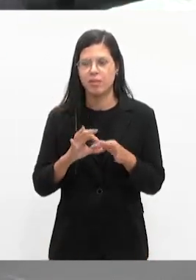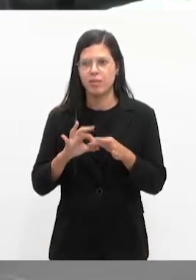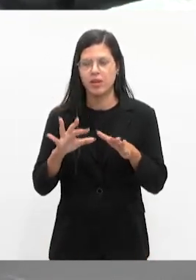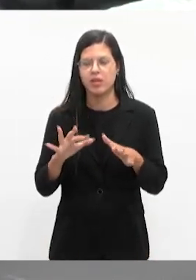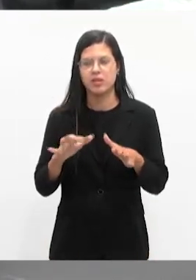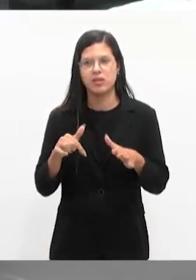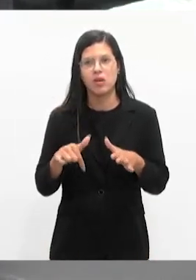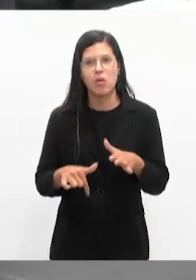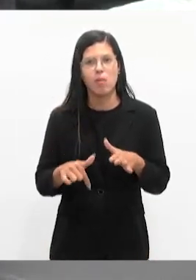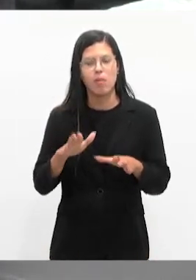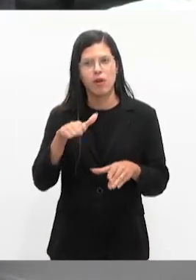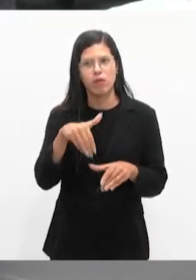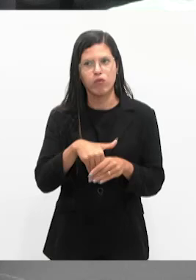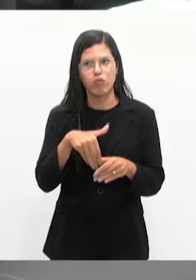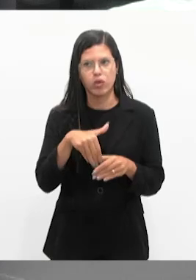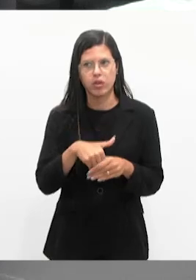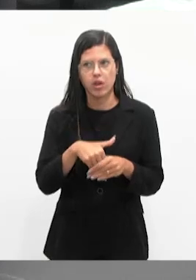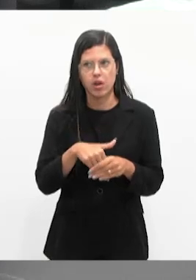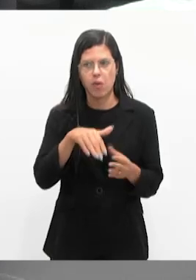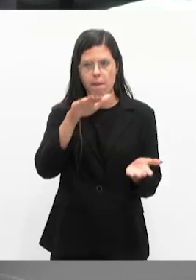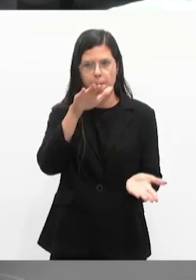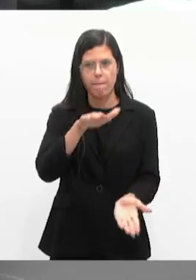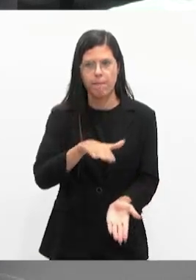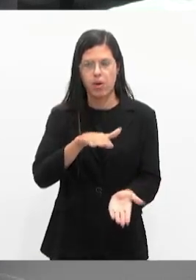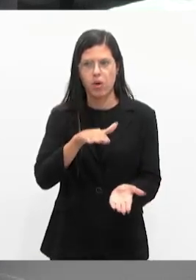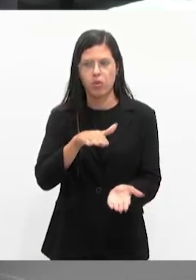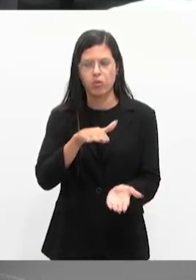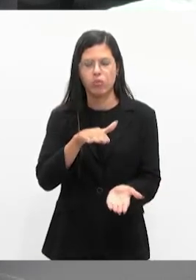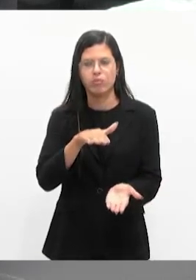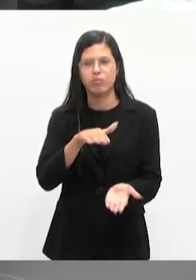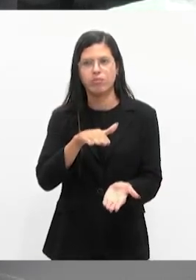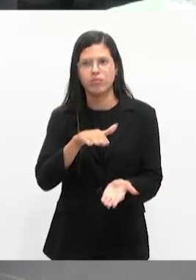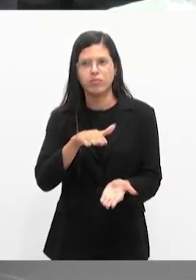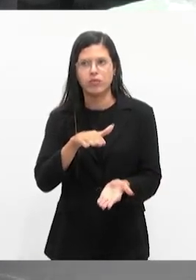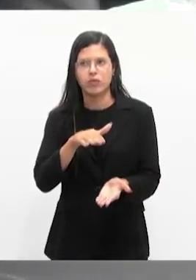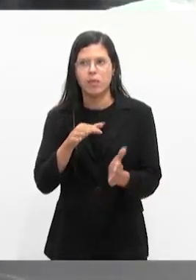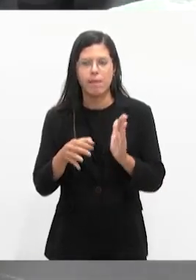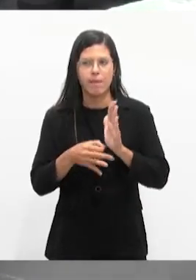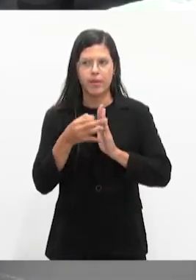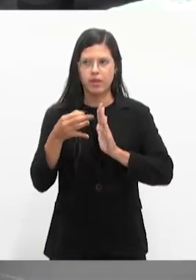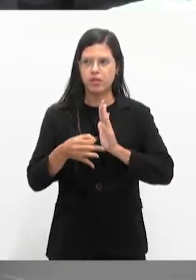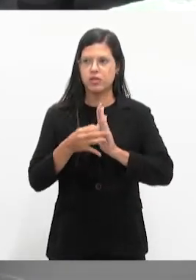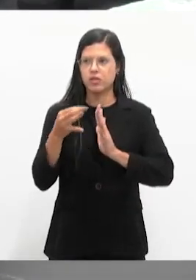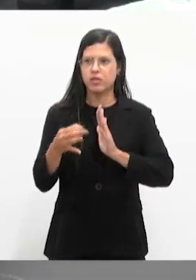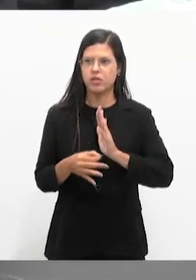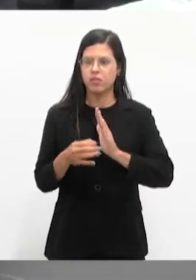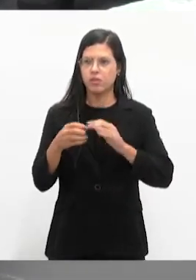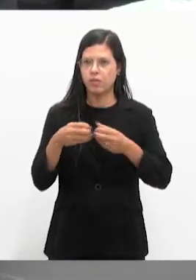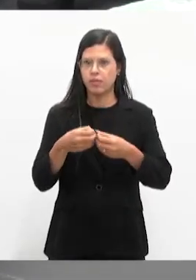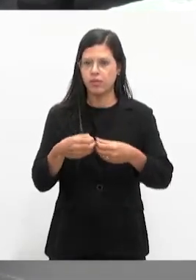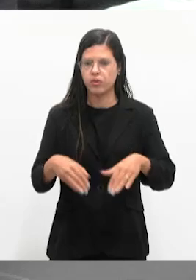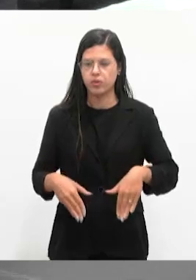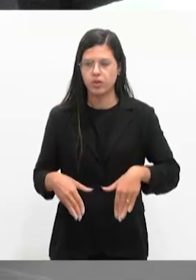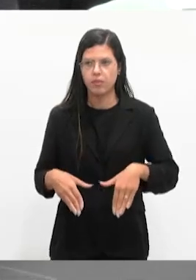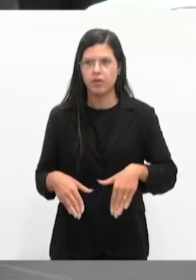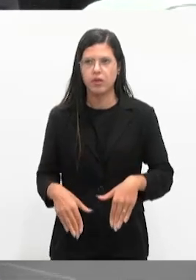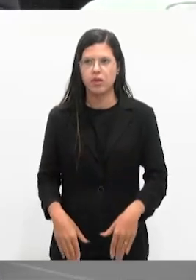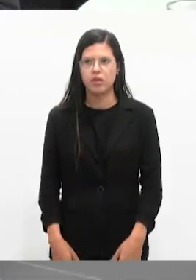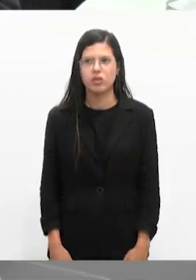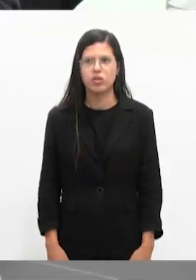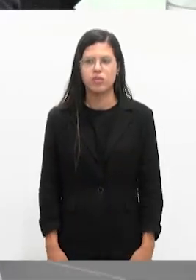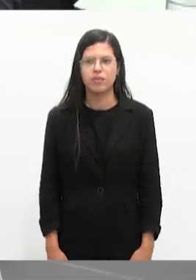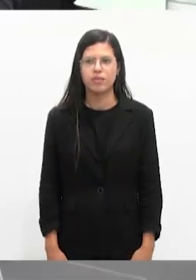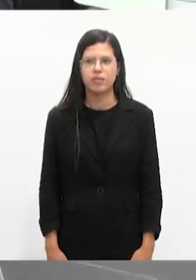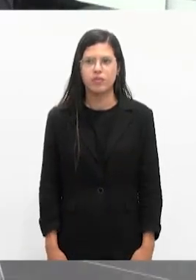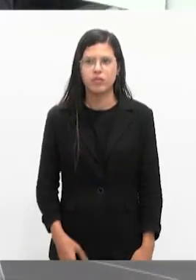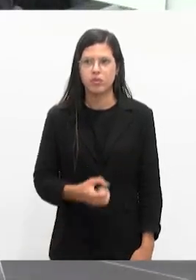plenário para votarmos em bloco os pareceres pela prejudicabilidade, que são